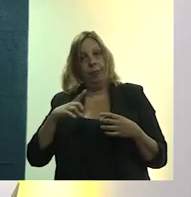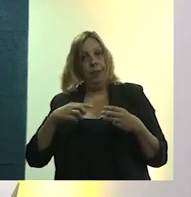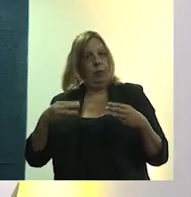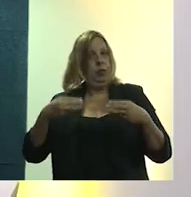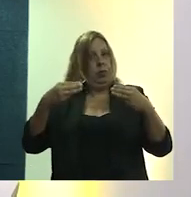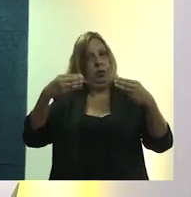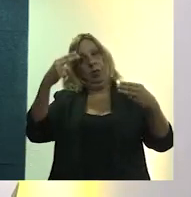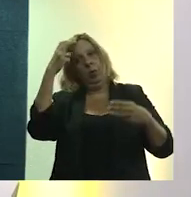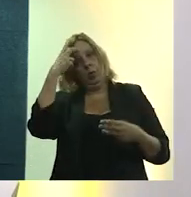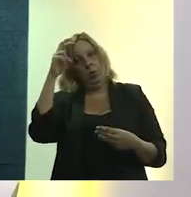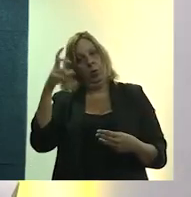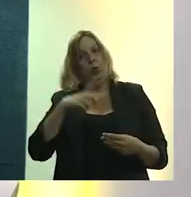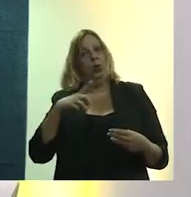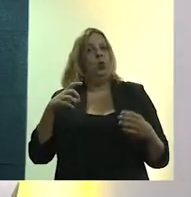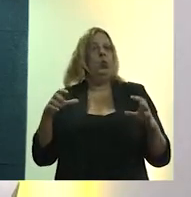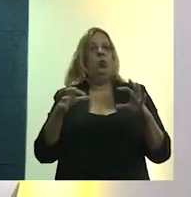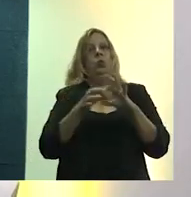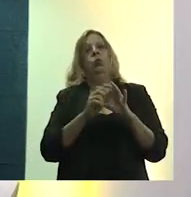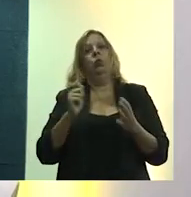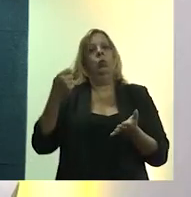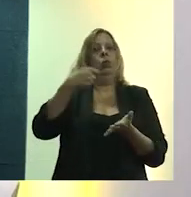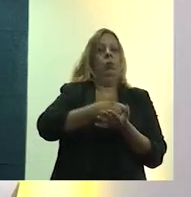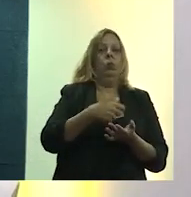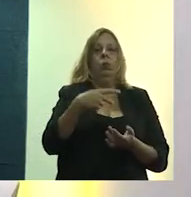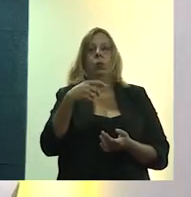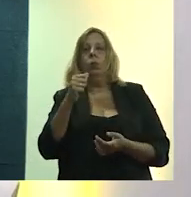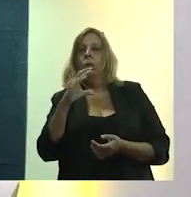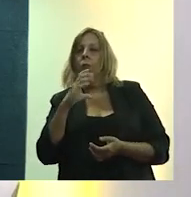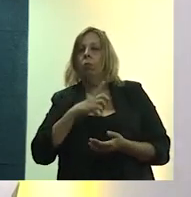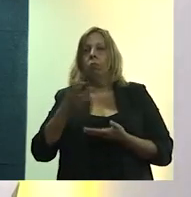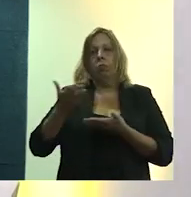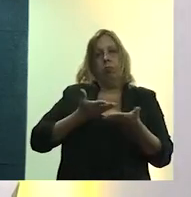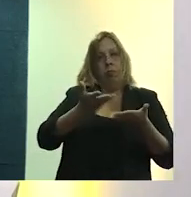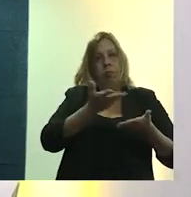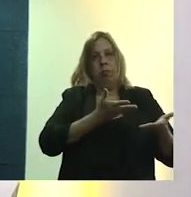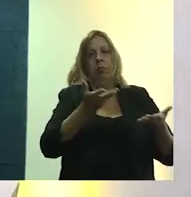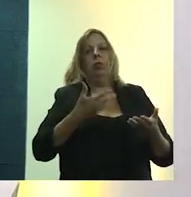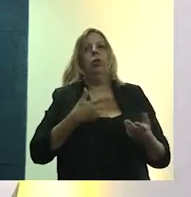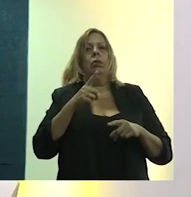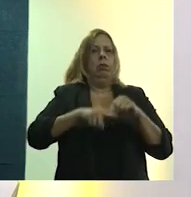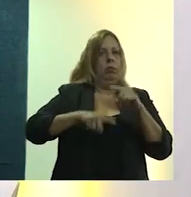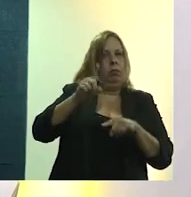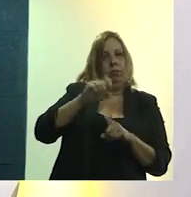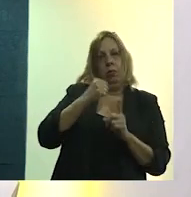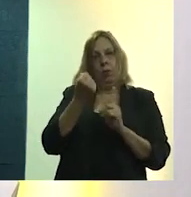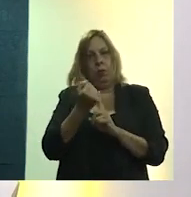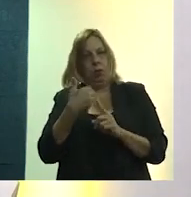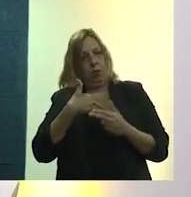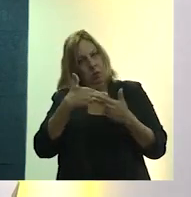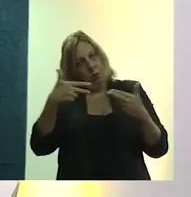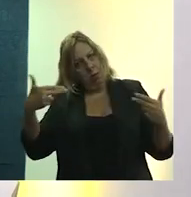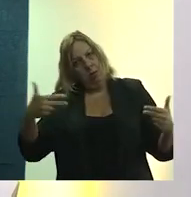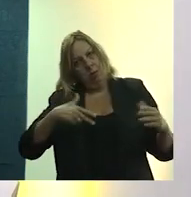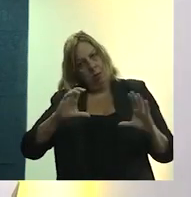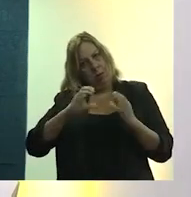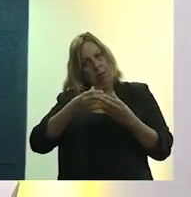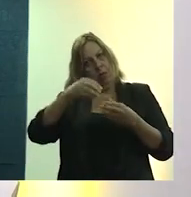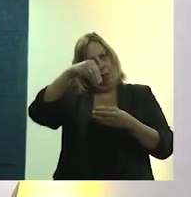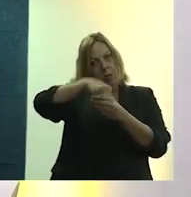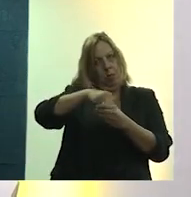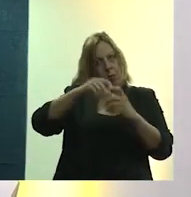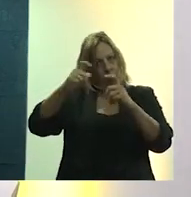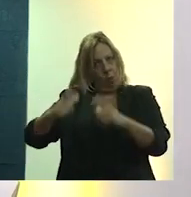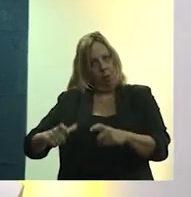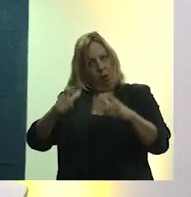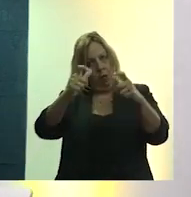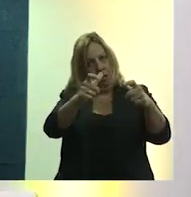com financiamento do novo pac então a gente articula a implementação desse equipamento sociais a partir das demandas de cada um